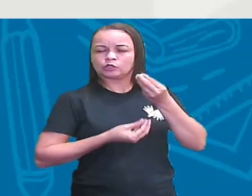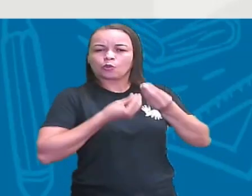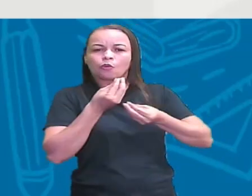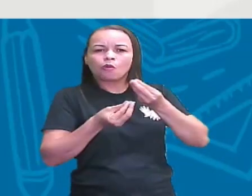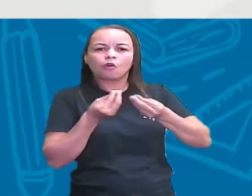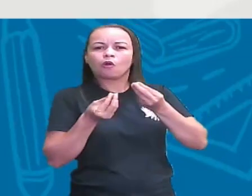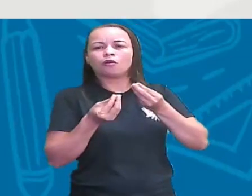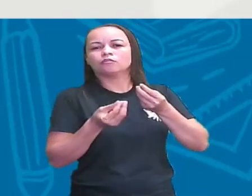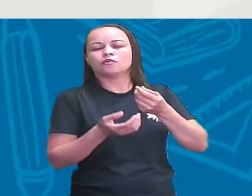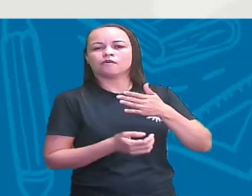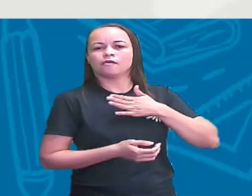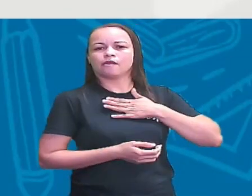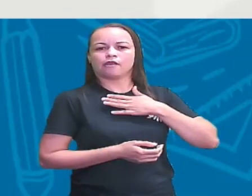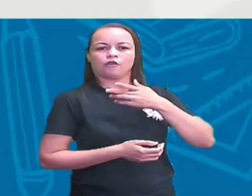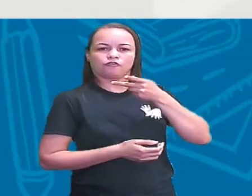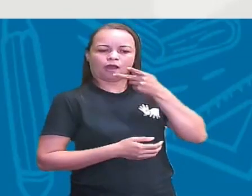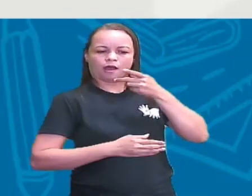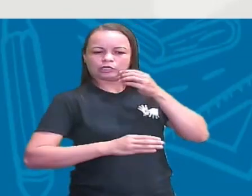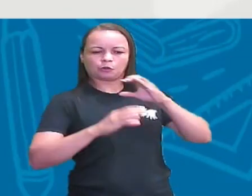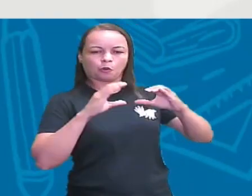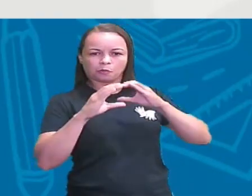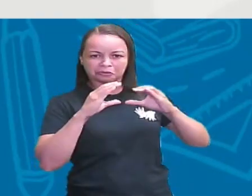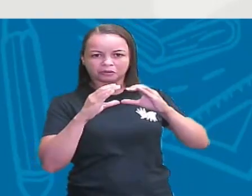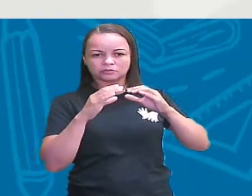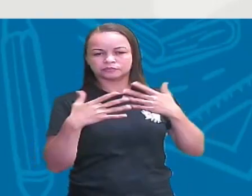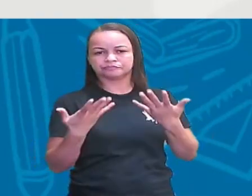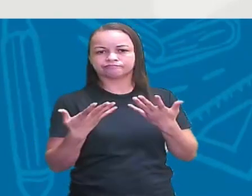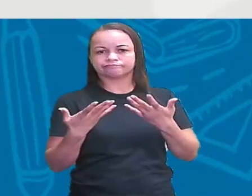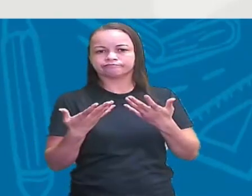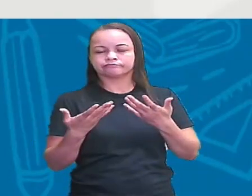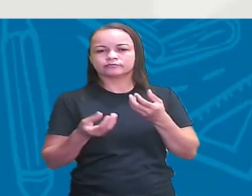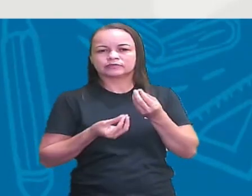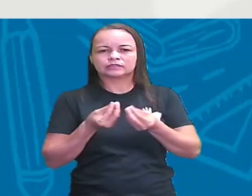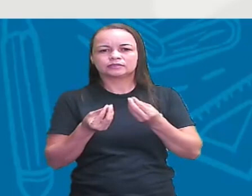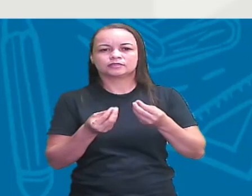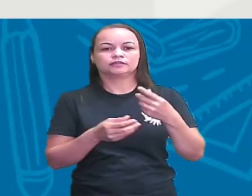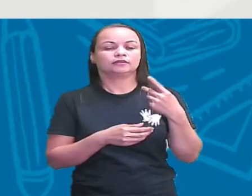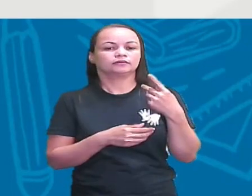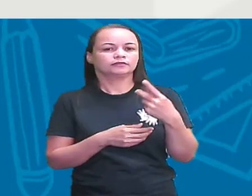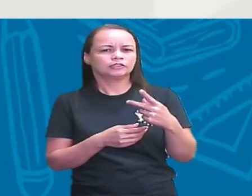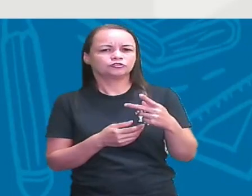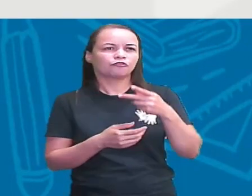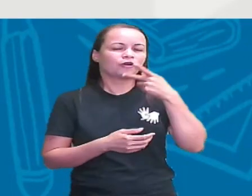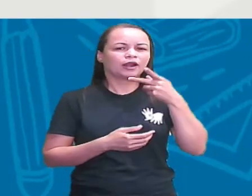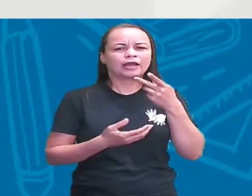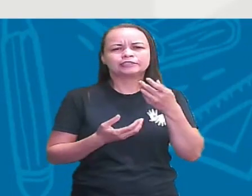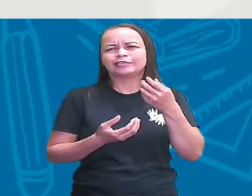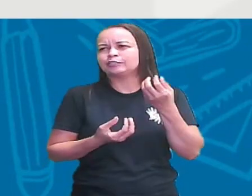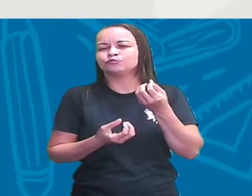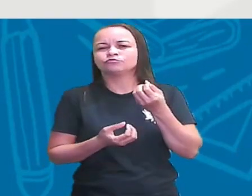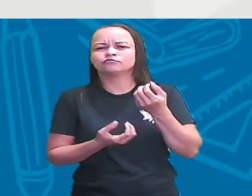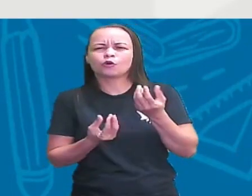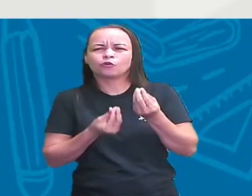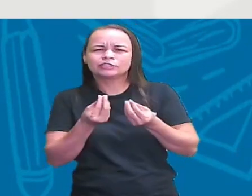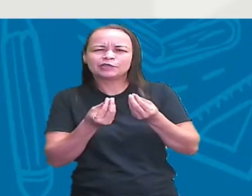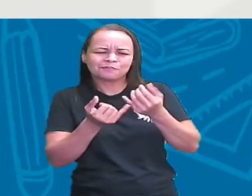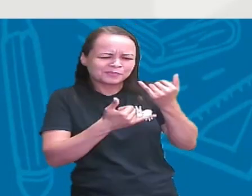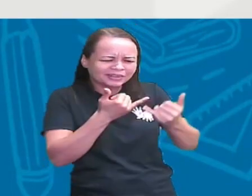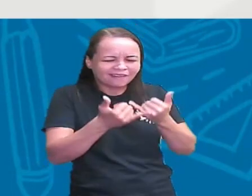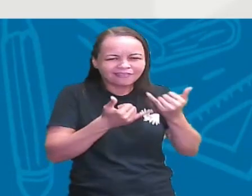minha maneira de me comunicar, né? Ainda que isso sendo dito em um tom de brincadeira, em um